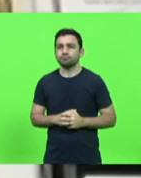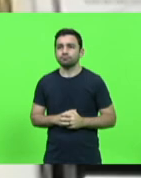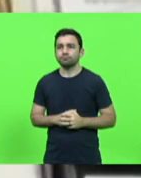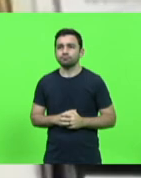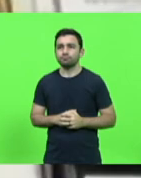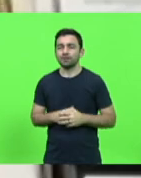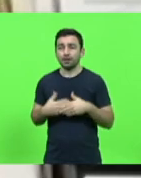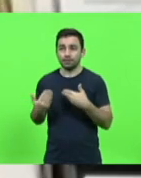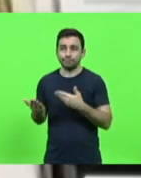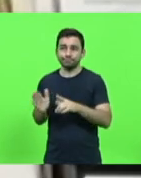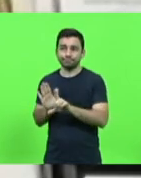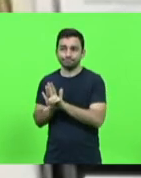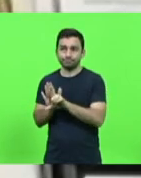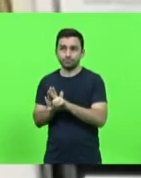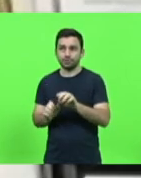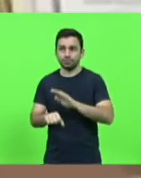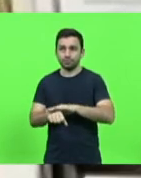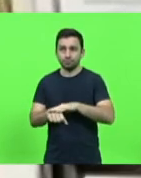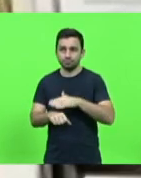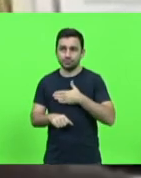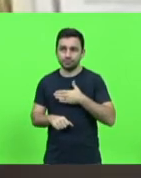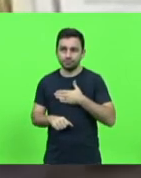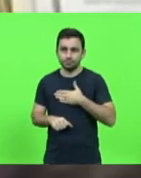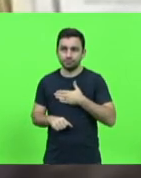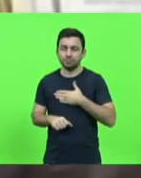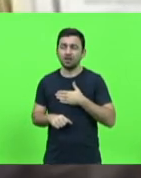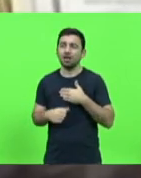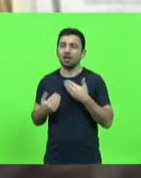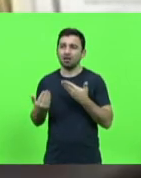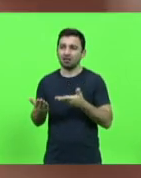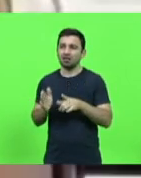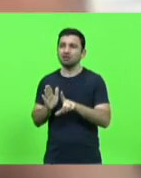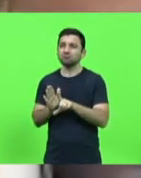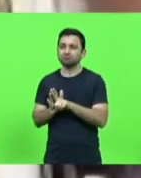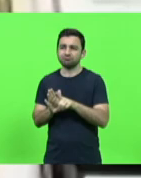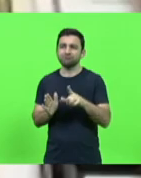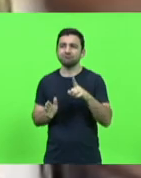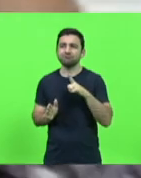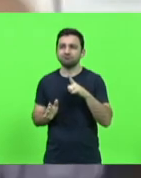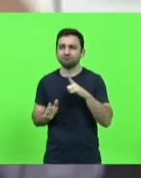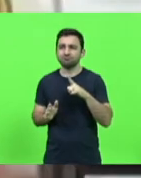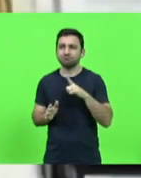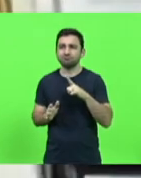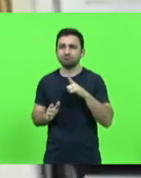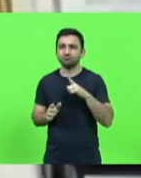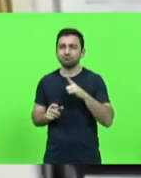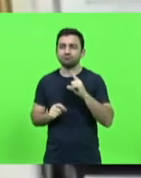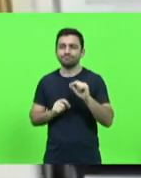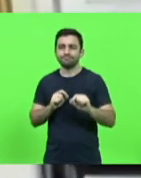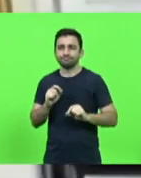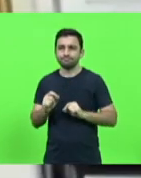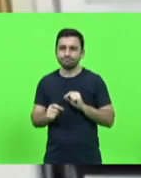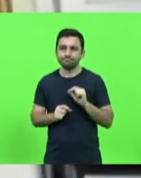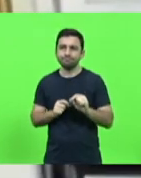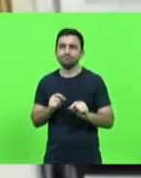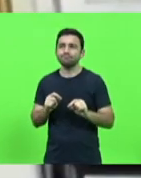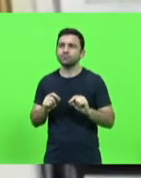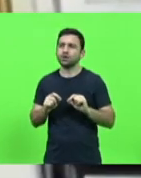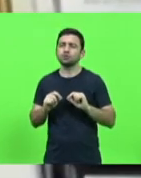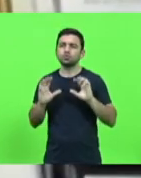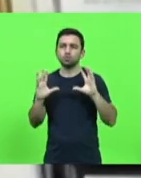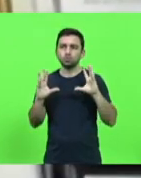essa lei é de minha e foi uma lei que trouxe, na verdade, todos os